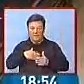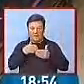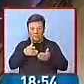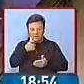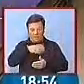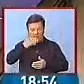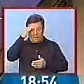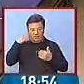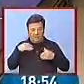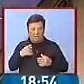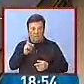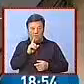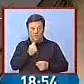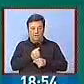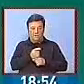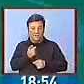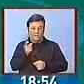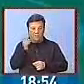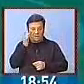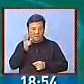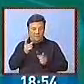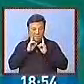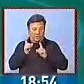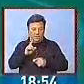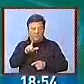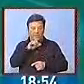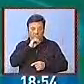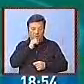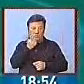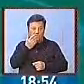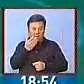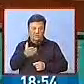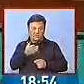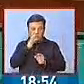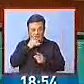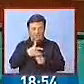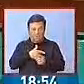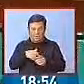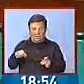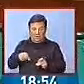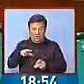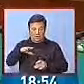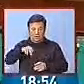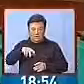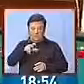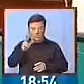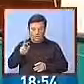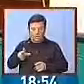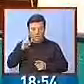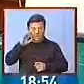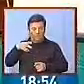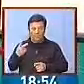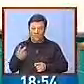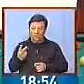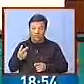quiser treinar, não é para fazer batota, mas pode ser uma ajuda para quem é apaixonado pelo snooker. E no futuro, os dois